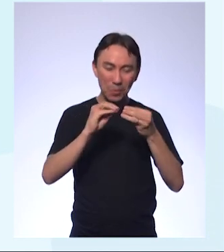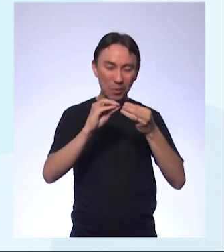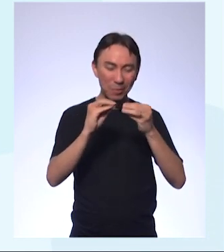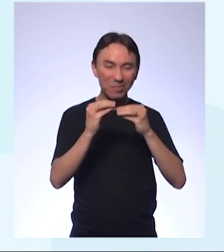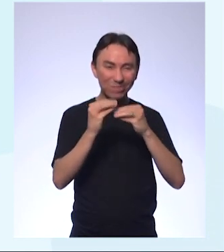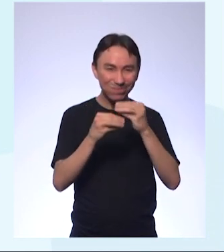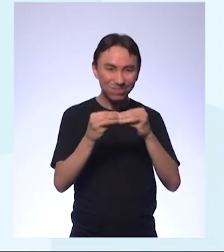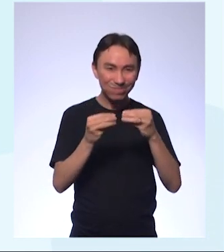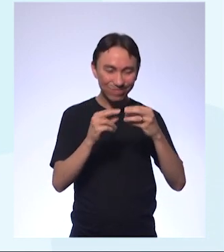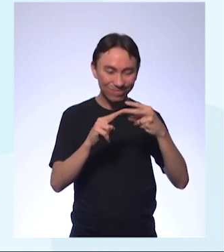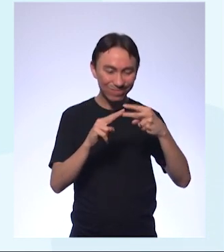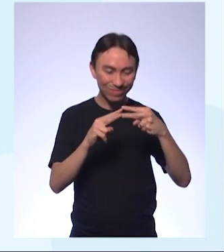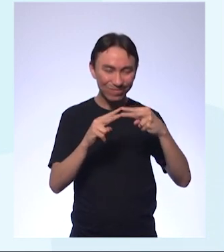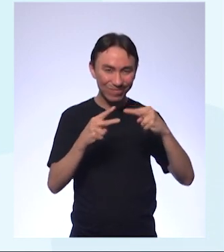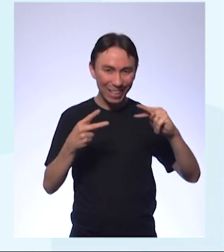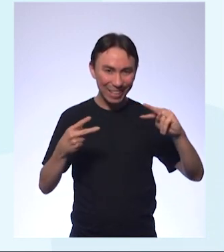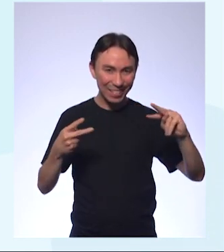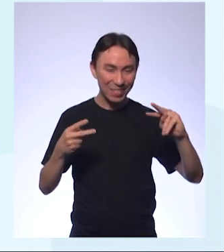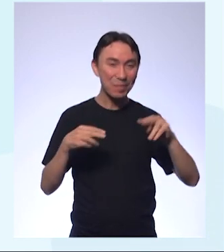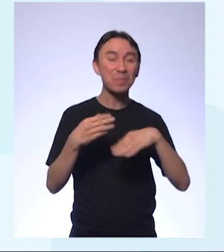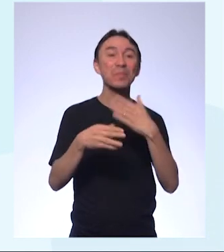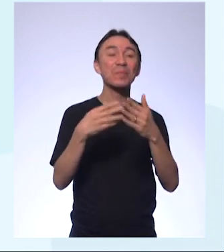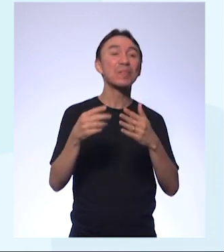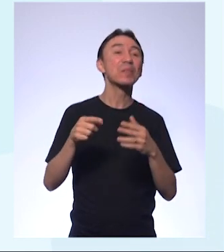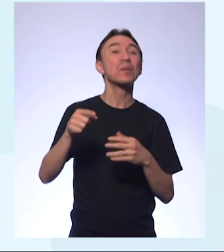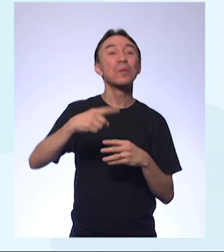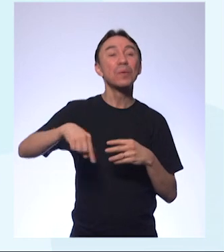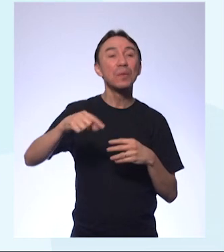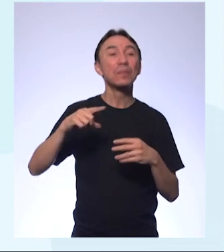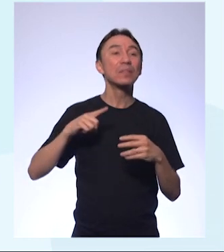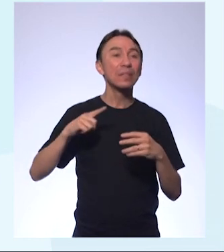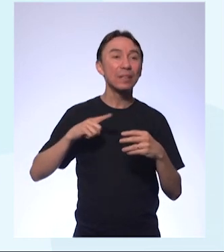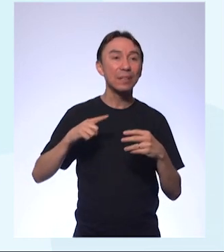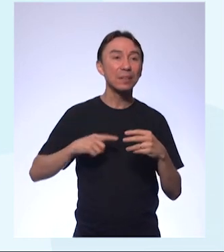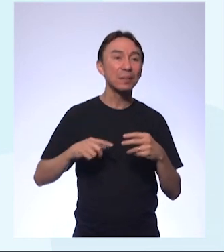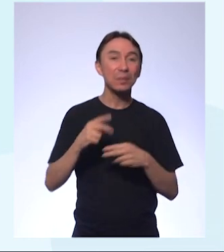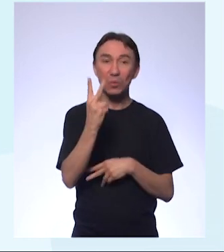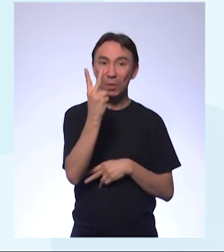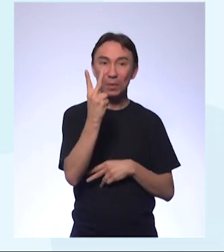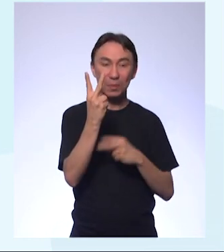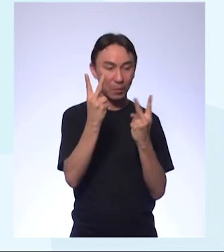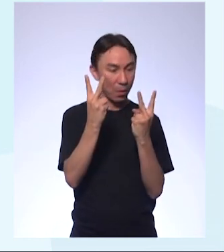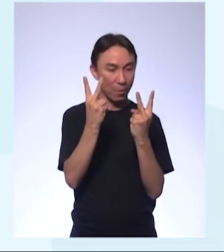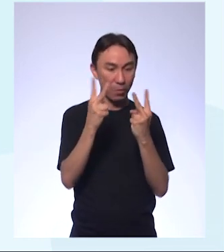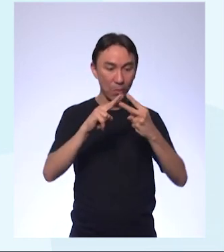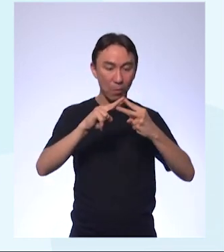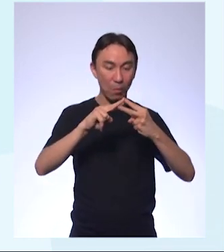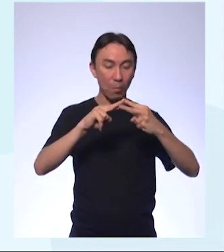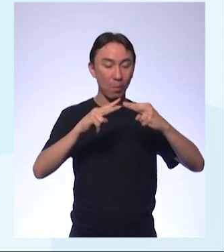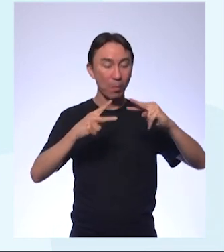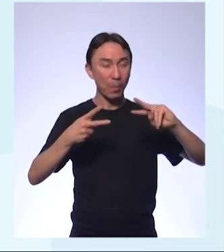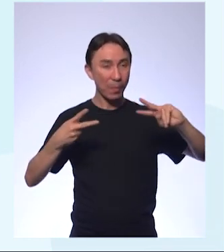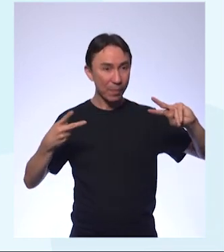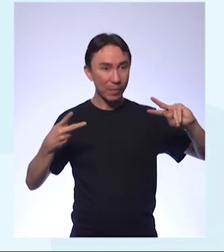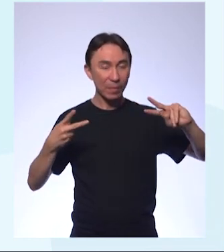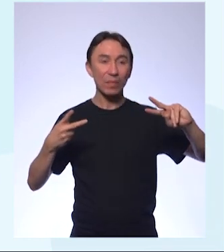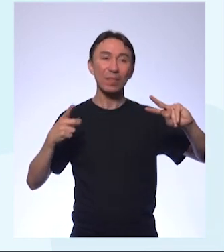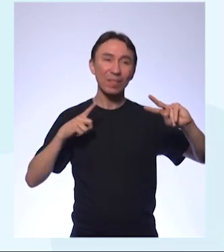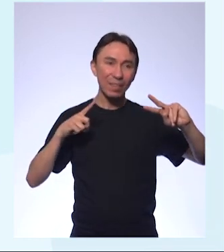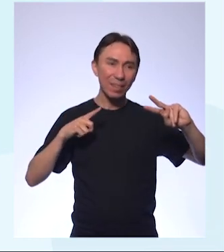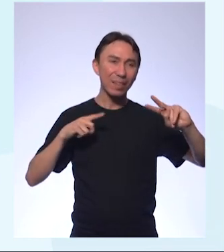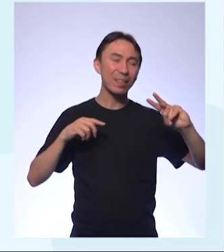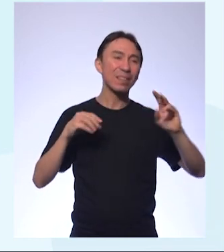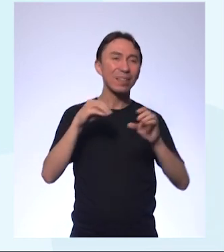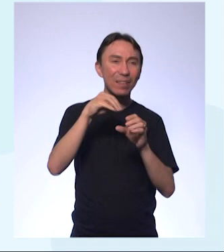gente desespiraliza, né, a gente tem o quê? Uma dupla hélice formada por nucleotídeos, né?